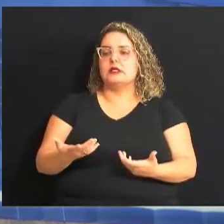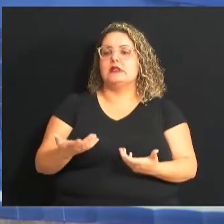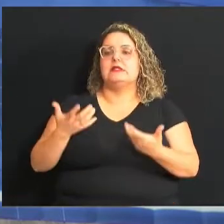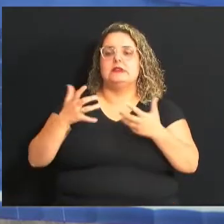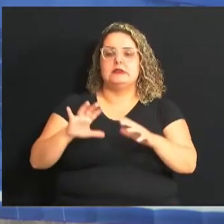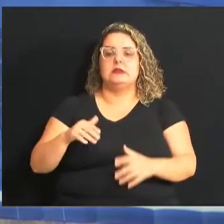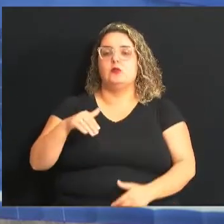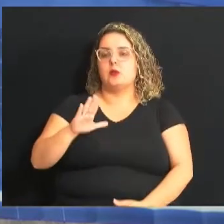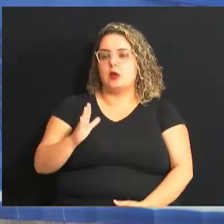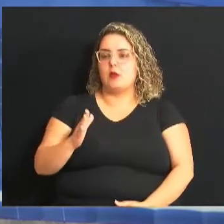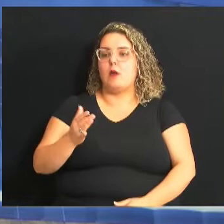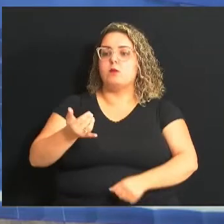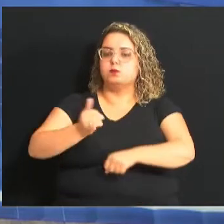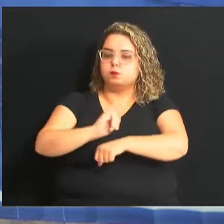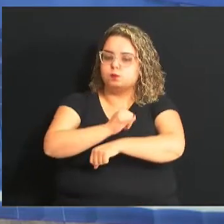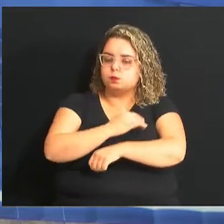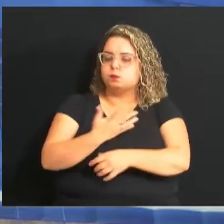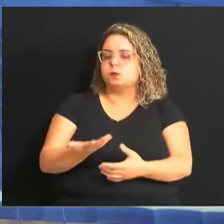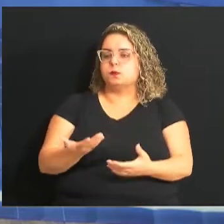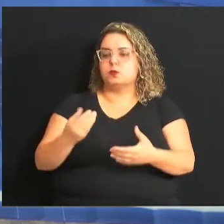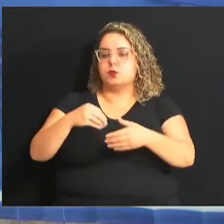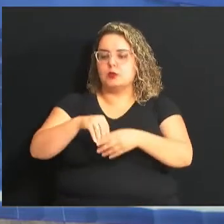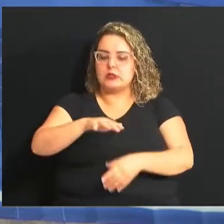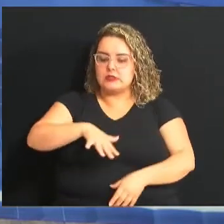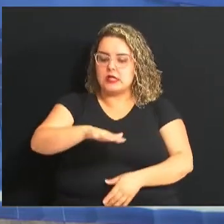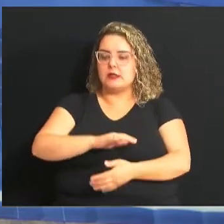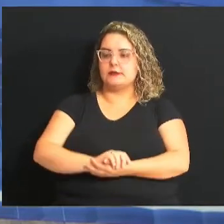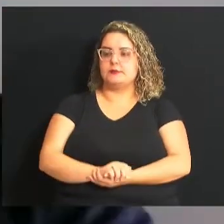mais ficar dentro aí da obesidade.